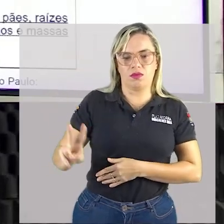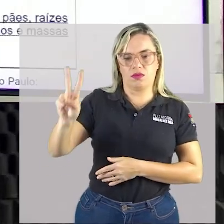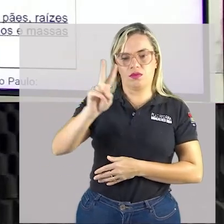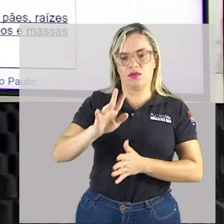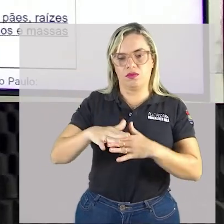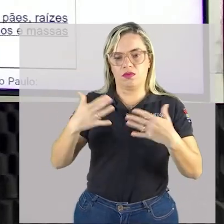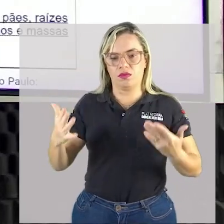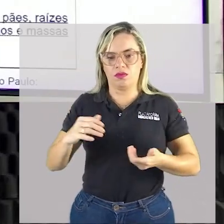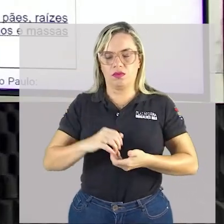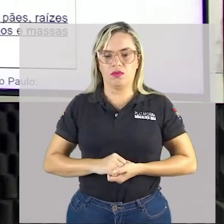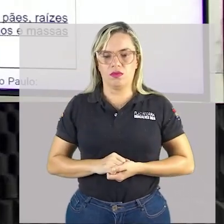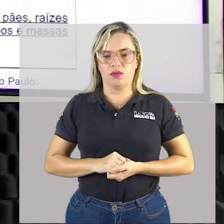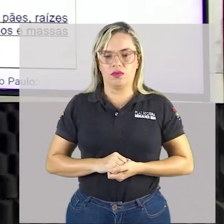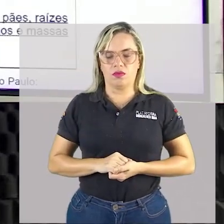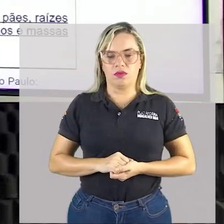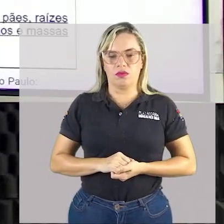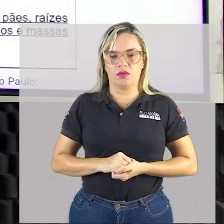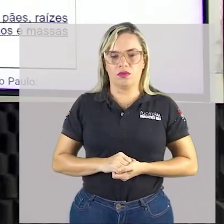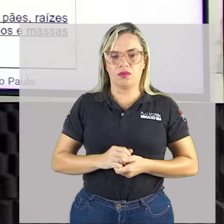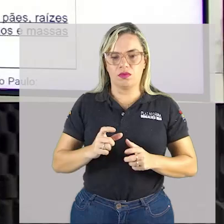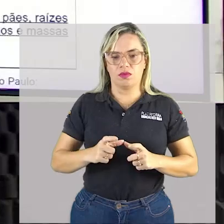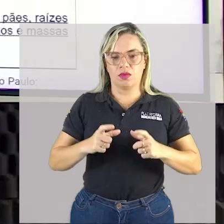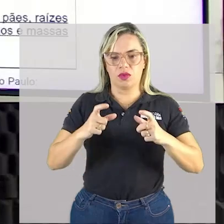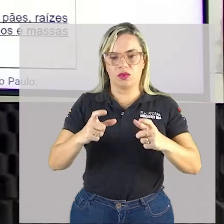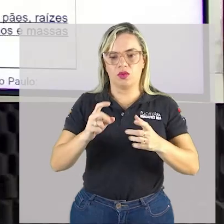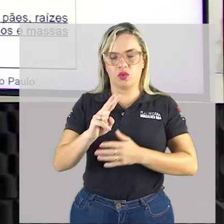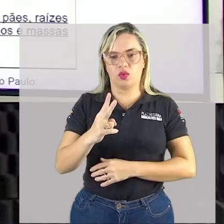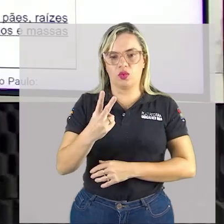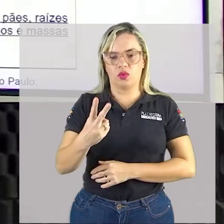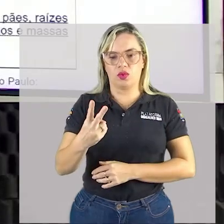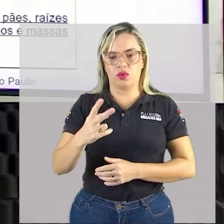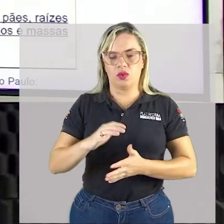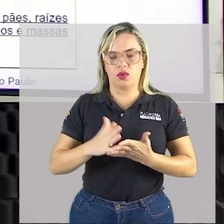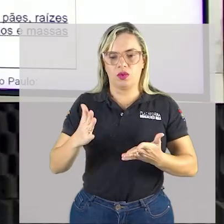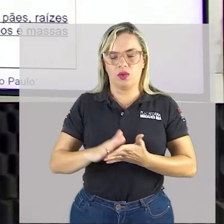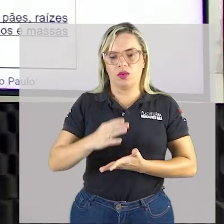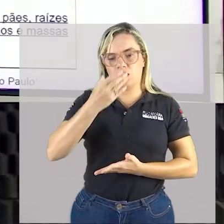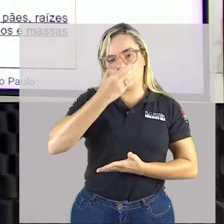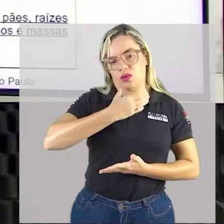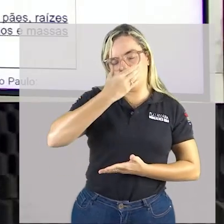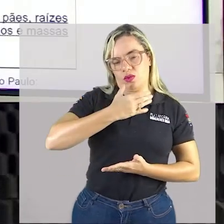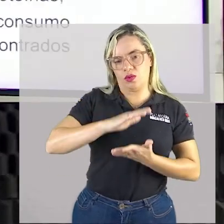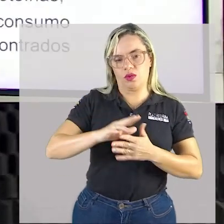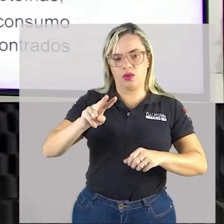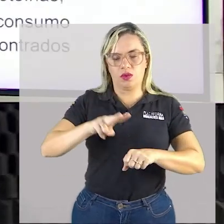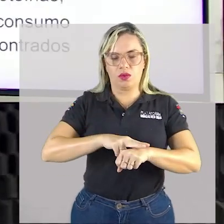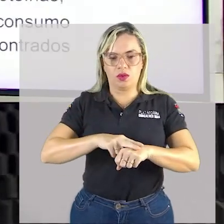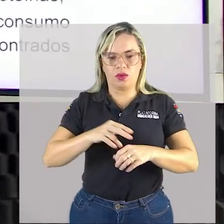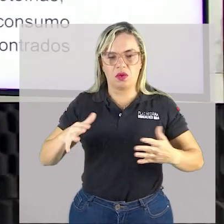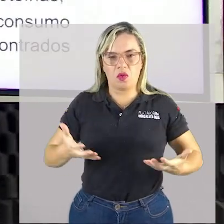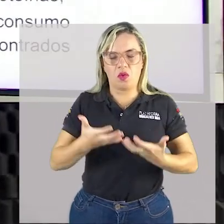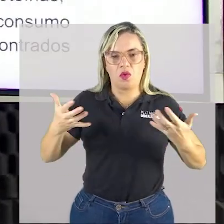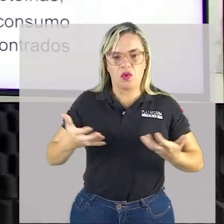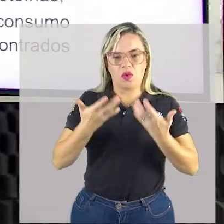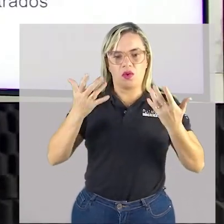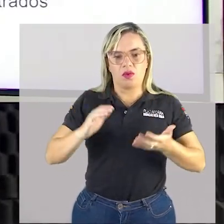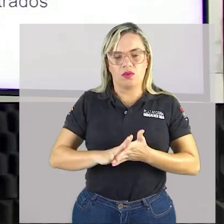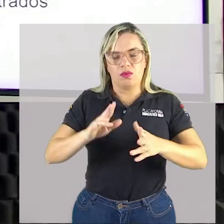né? Vitaminas e minerais a gente está aqui no nível 2, tá? Que são as frutas e as hortaliças.